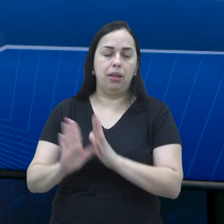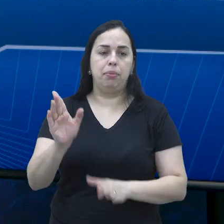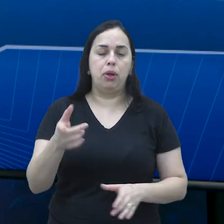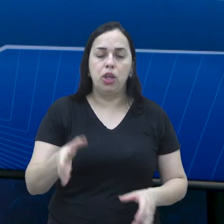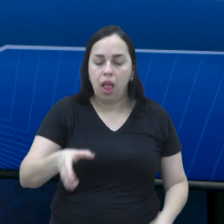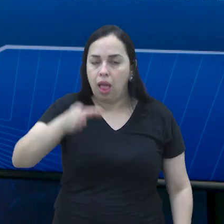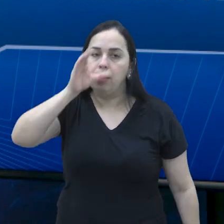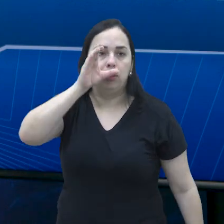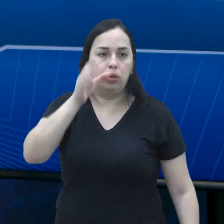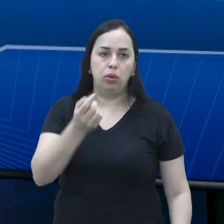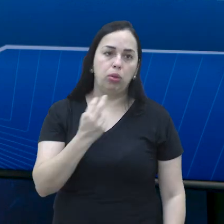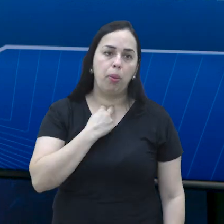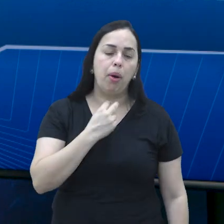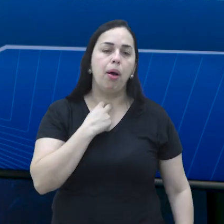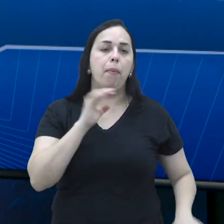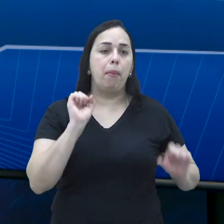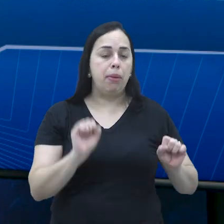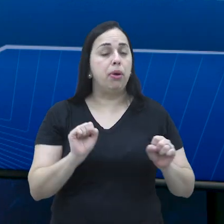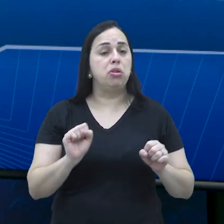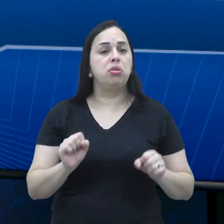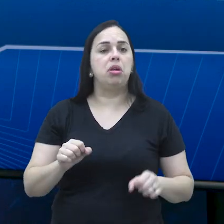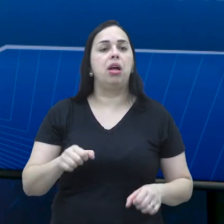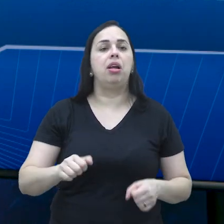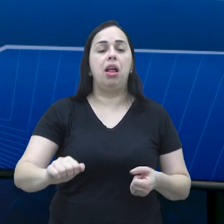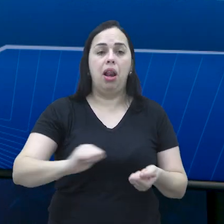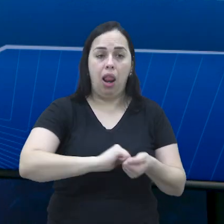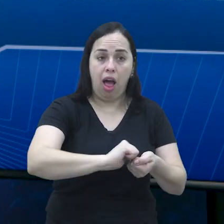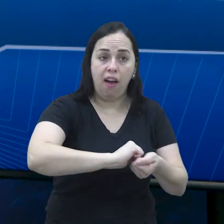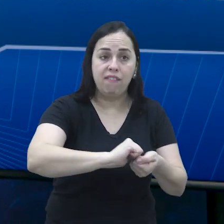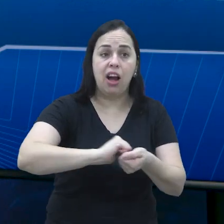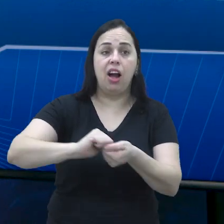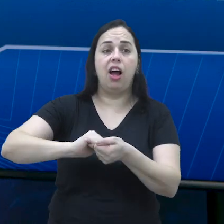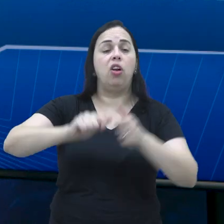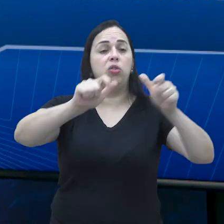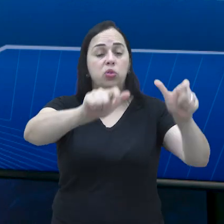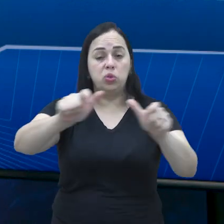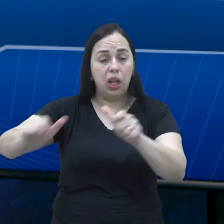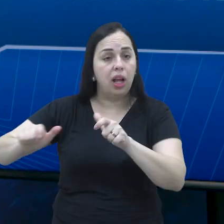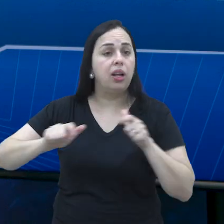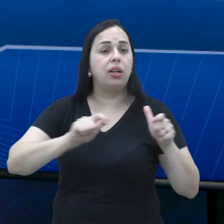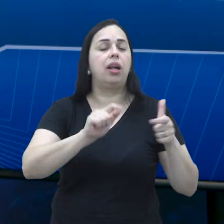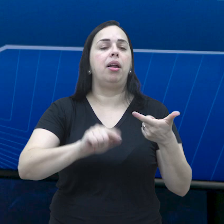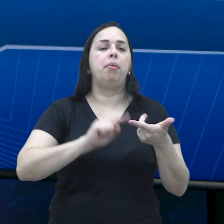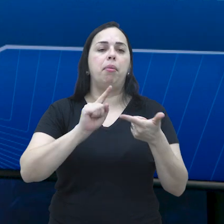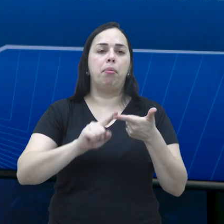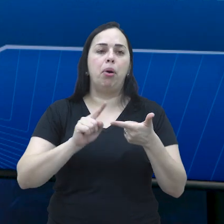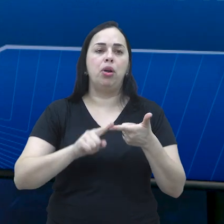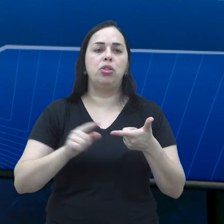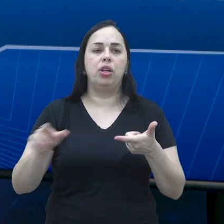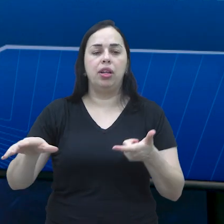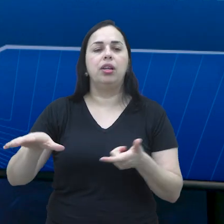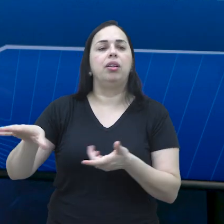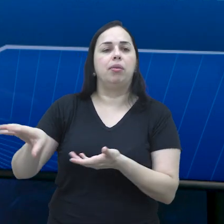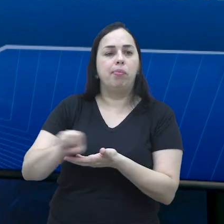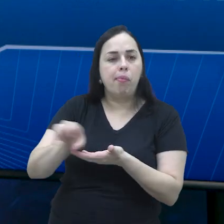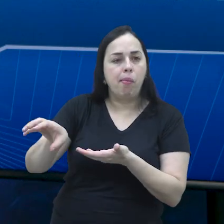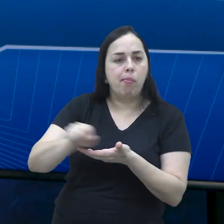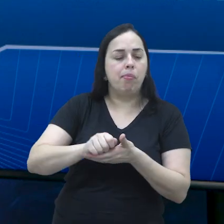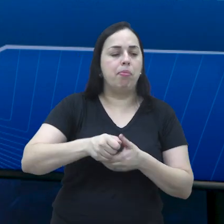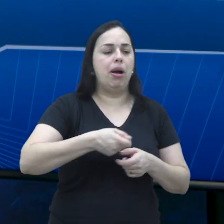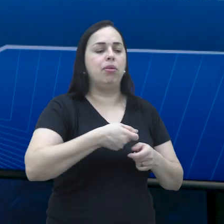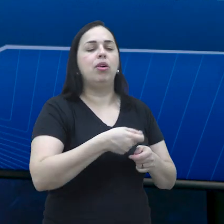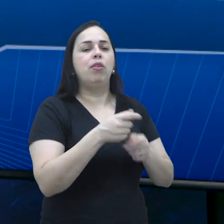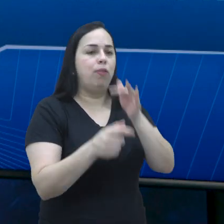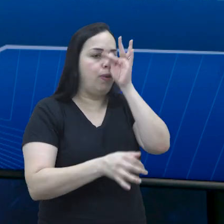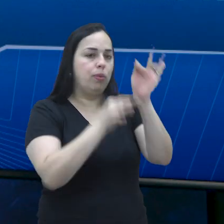ser consumida, ela não se torna potável, mas ela pode ser utilizada para lavagem de áreas públicas, ela pode ser utilizada para irrigação, com algumas técnicas